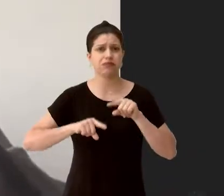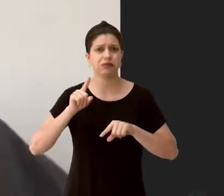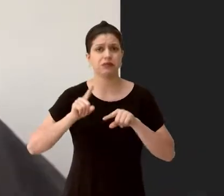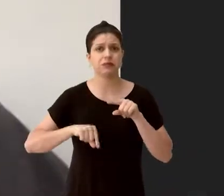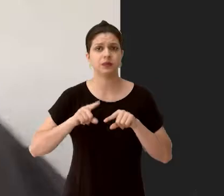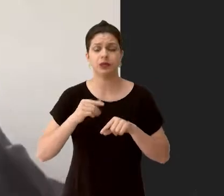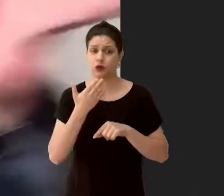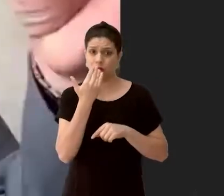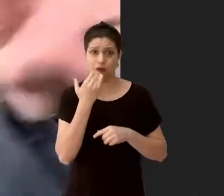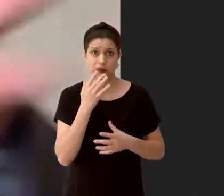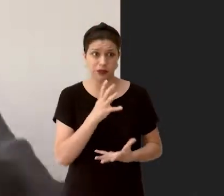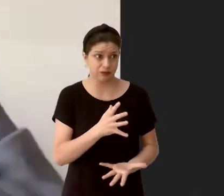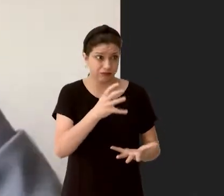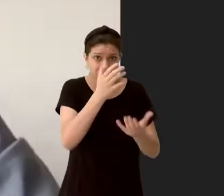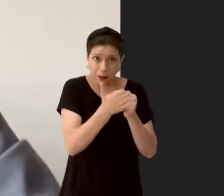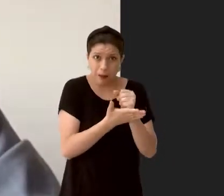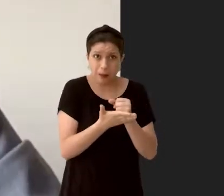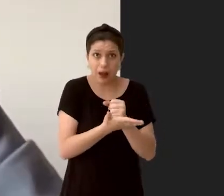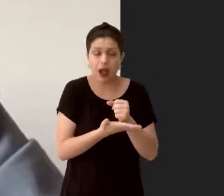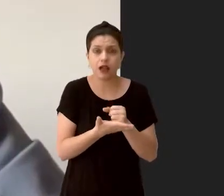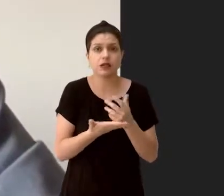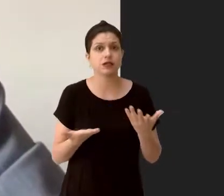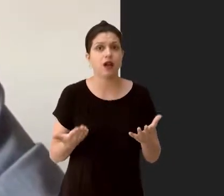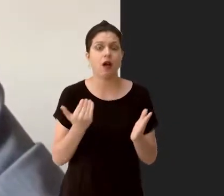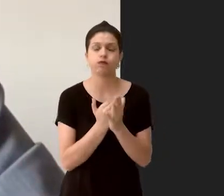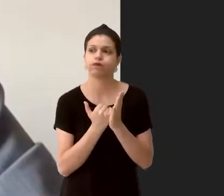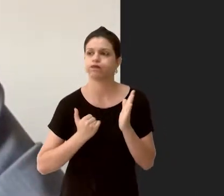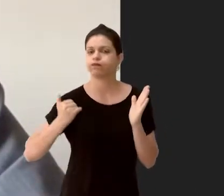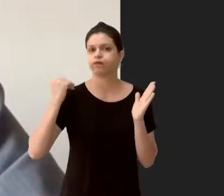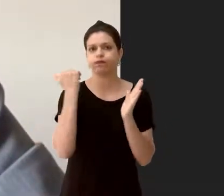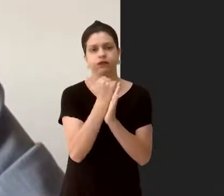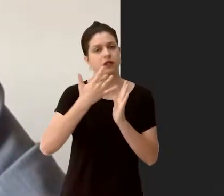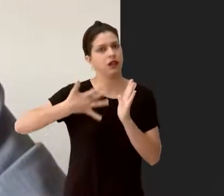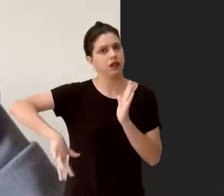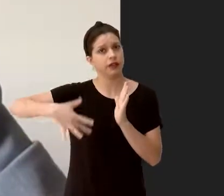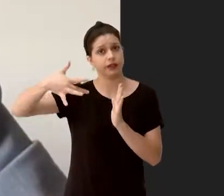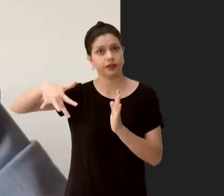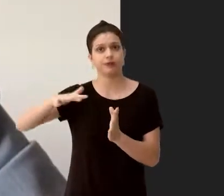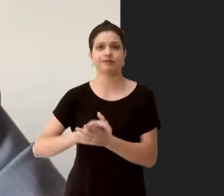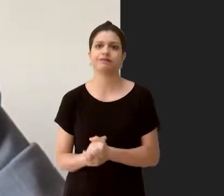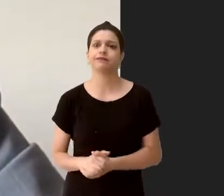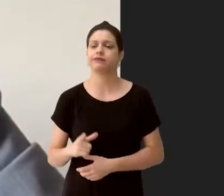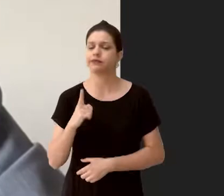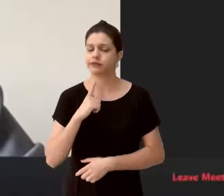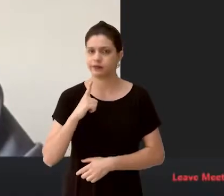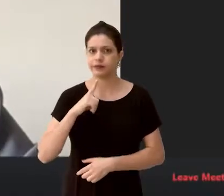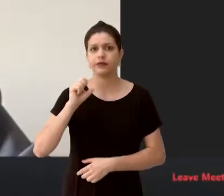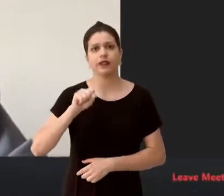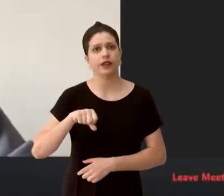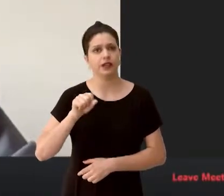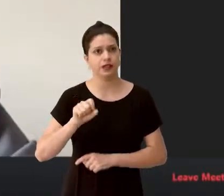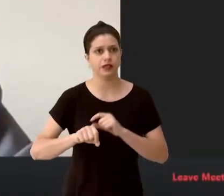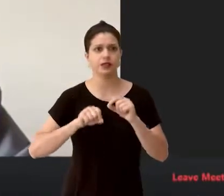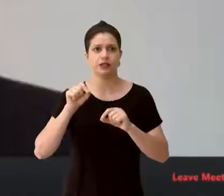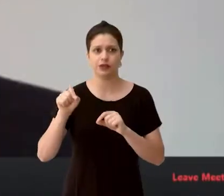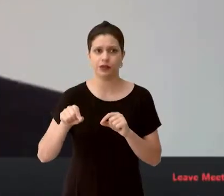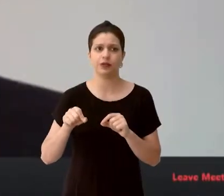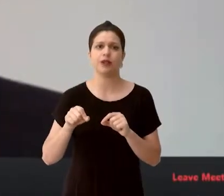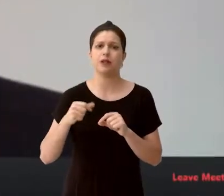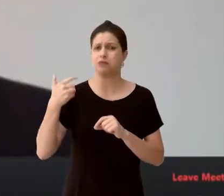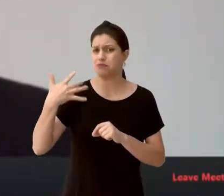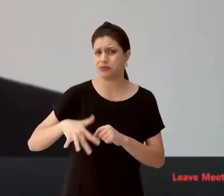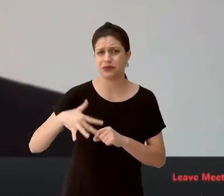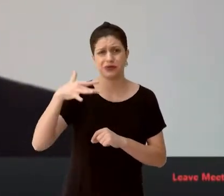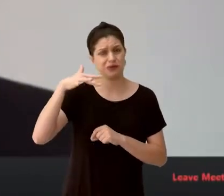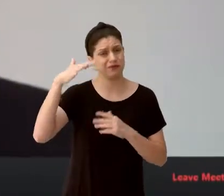óleo, praticamente todos os preços da cesta básica com aumento excessivo. Está